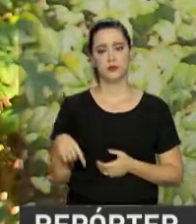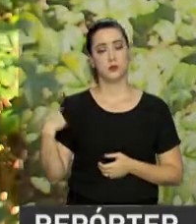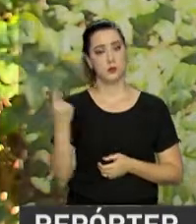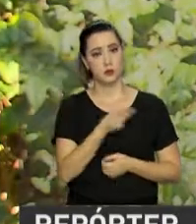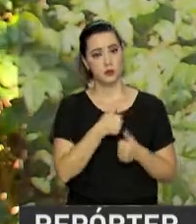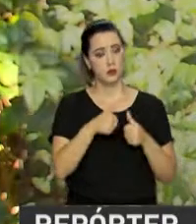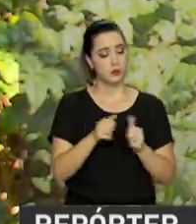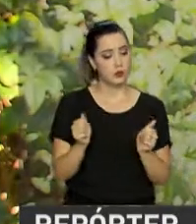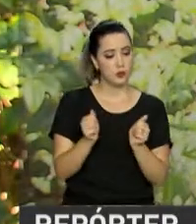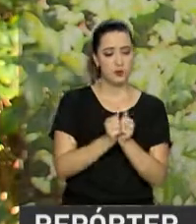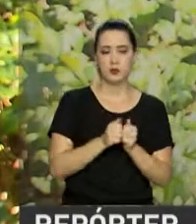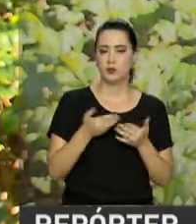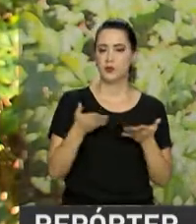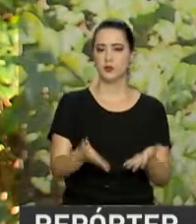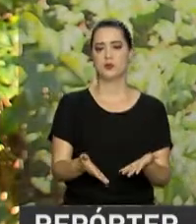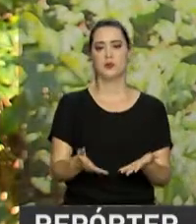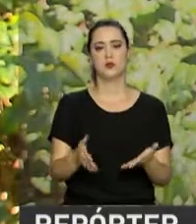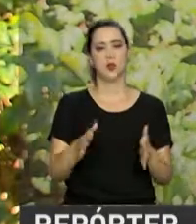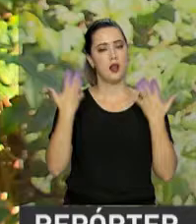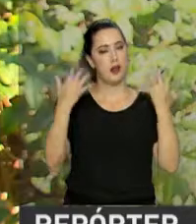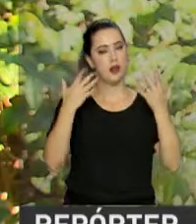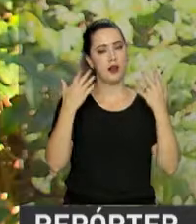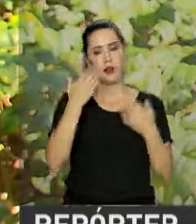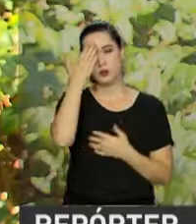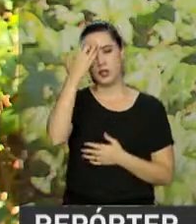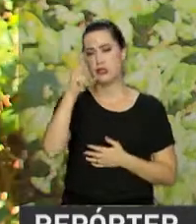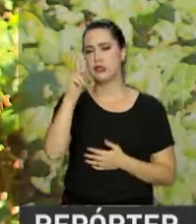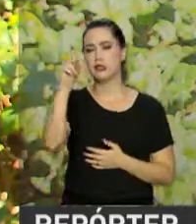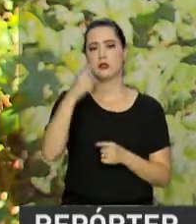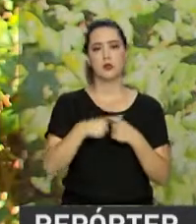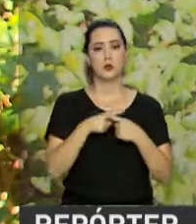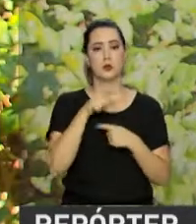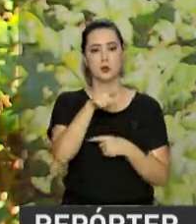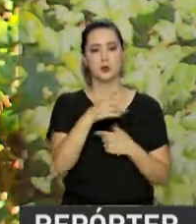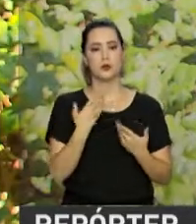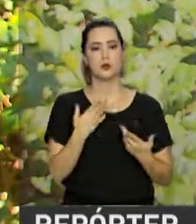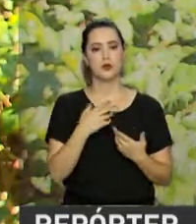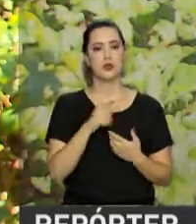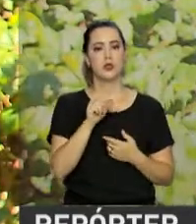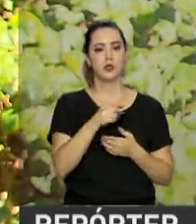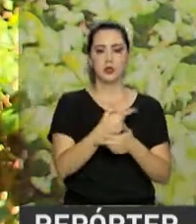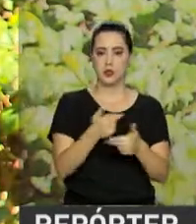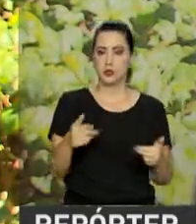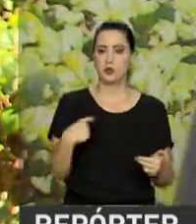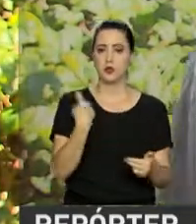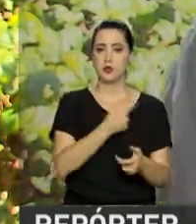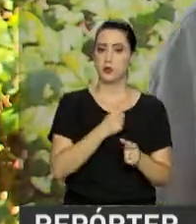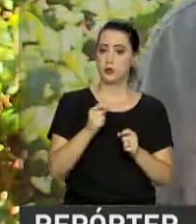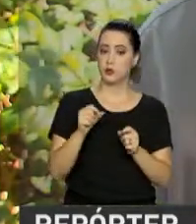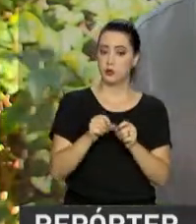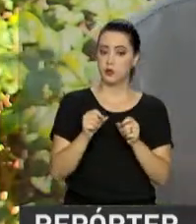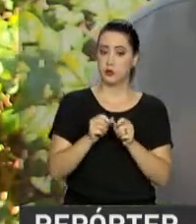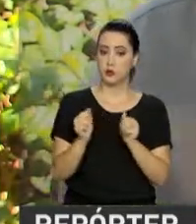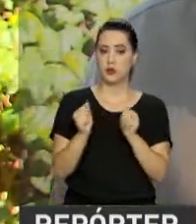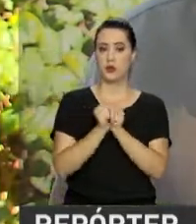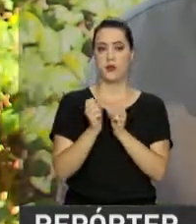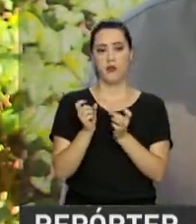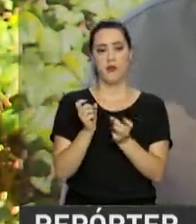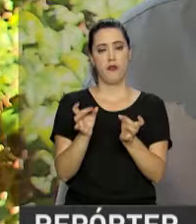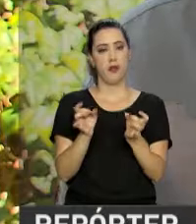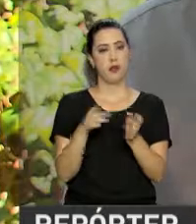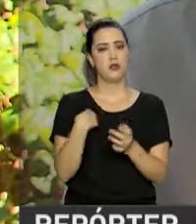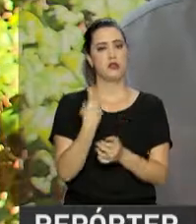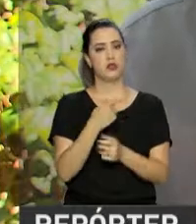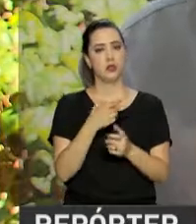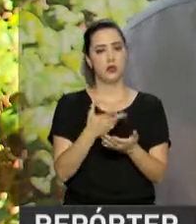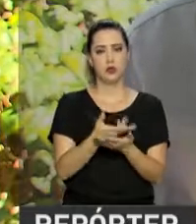aqui a alegre graças a deus por causa desses desses produtos que a gente produz aqui vende tira a nossa